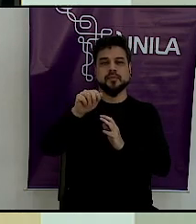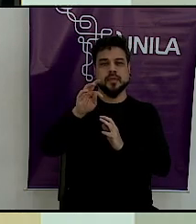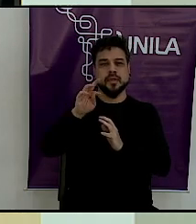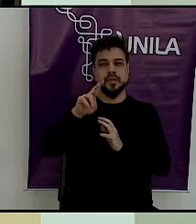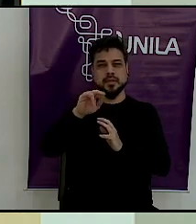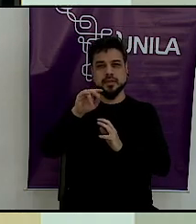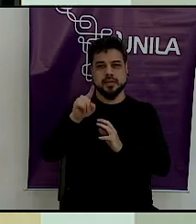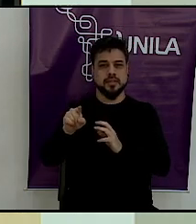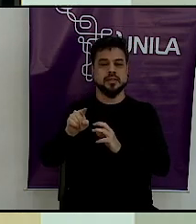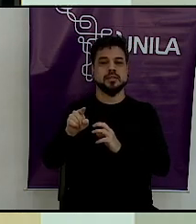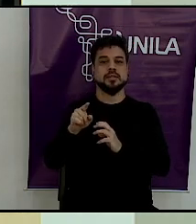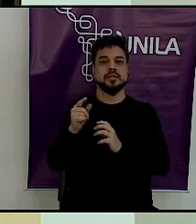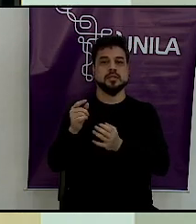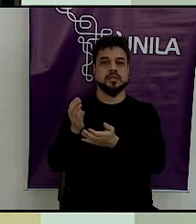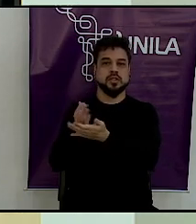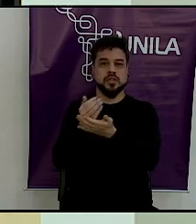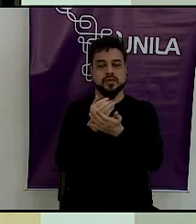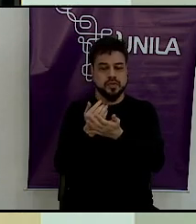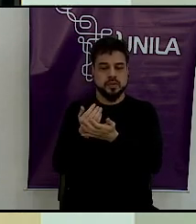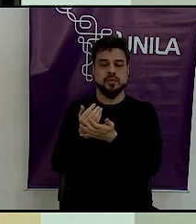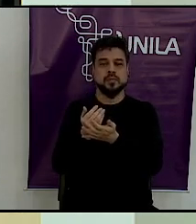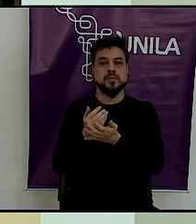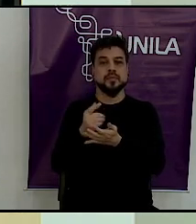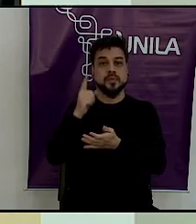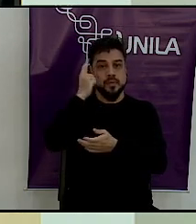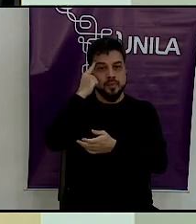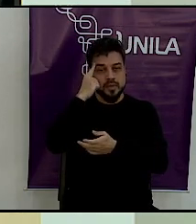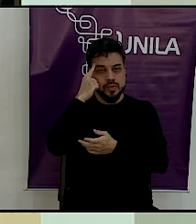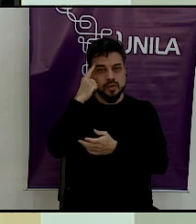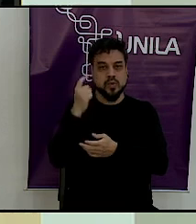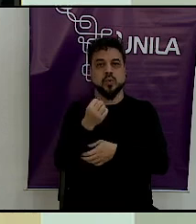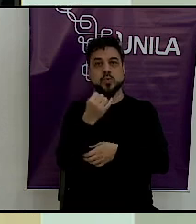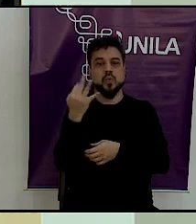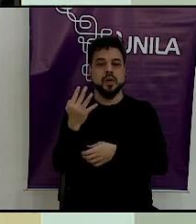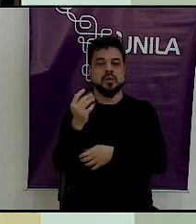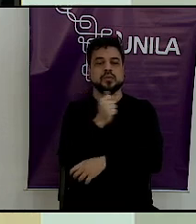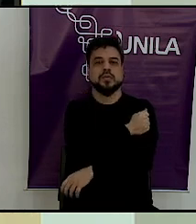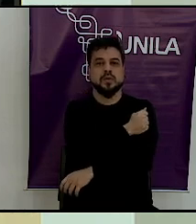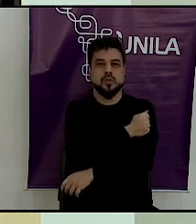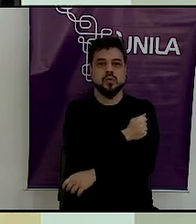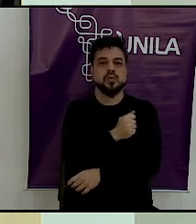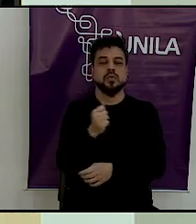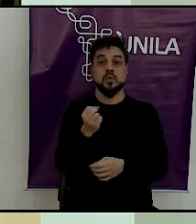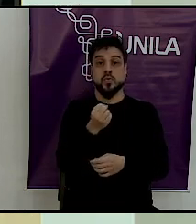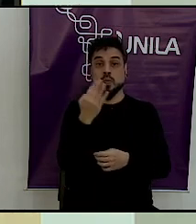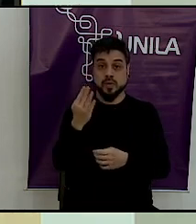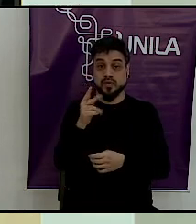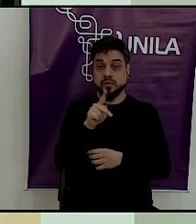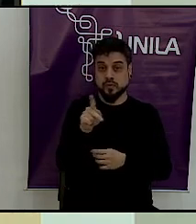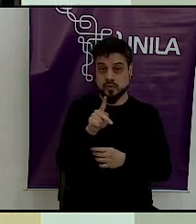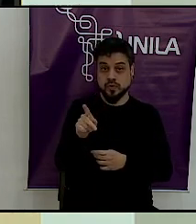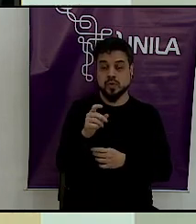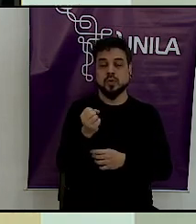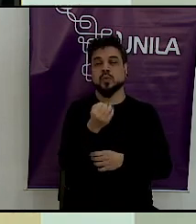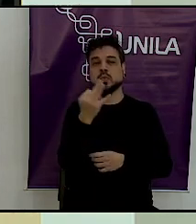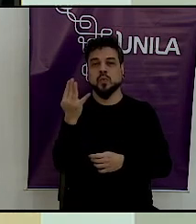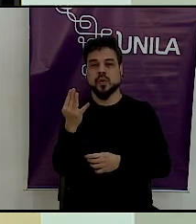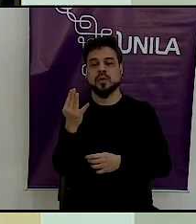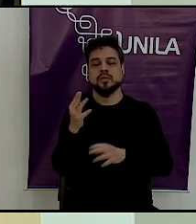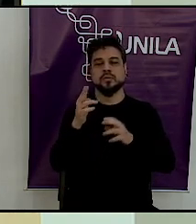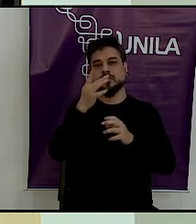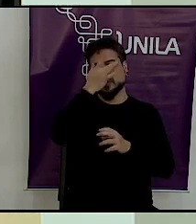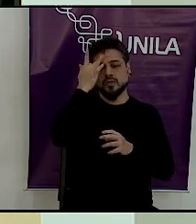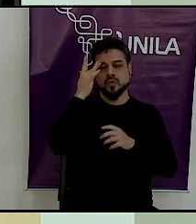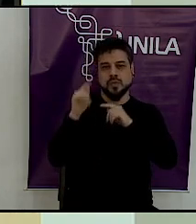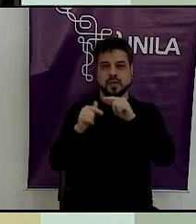né, que foi calculada, que leva em consideração o número de alunos, docentes, servidores de cada um dos institutos.